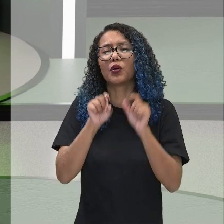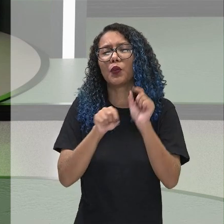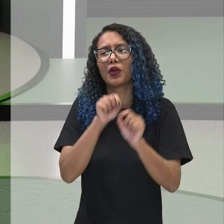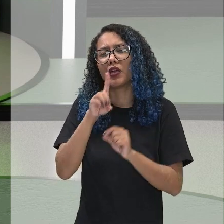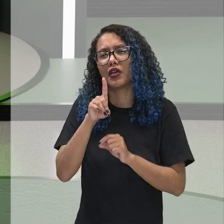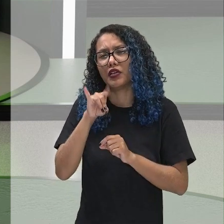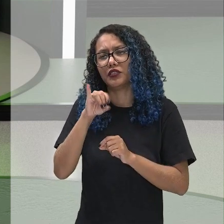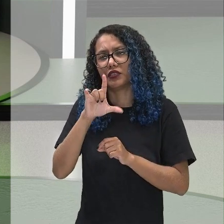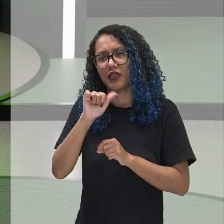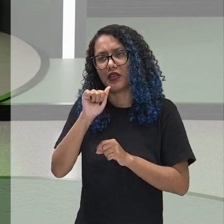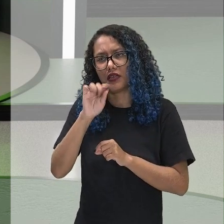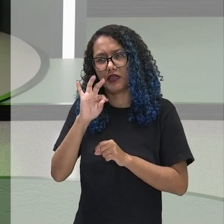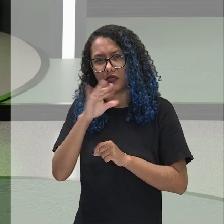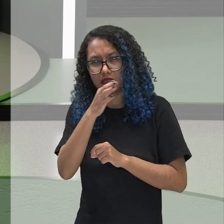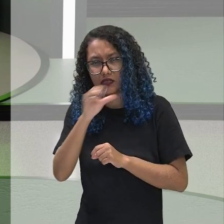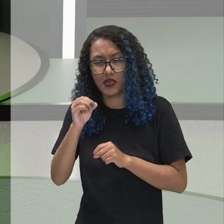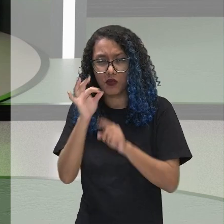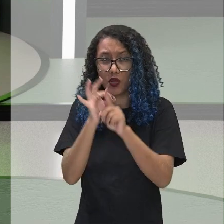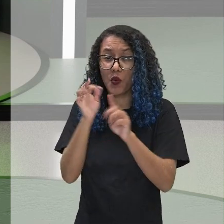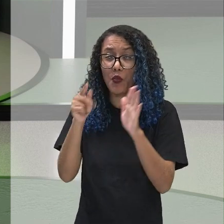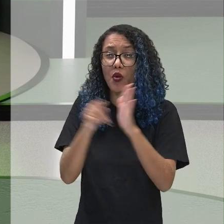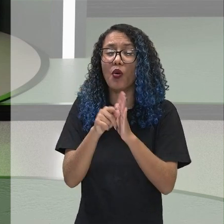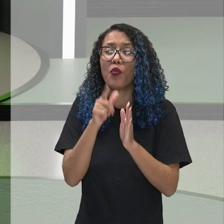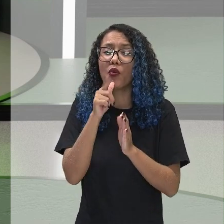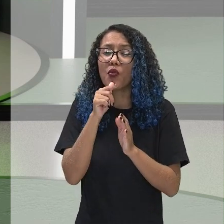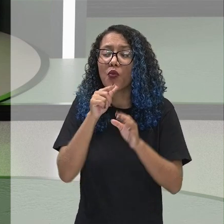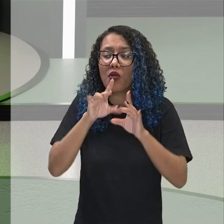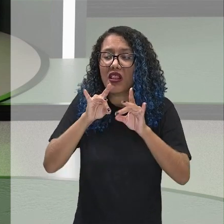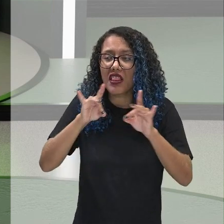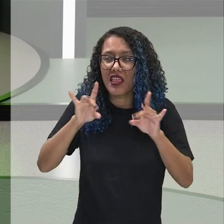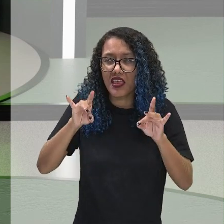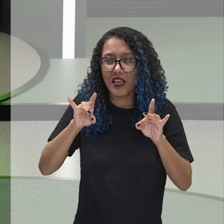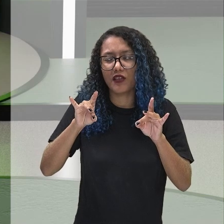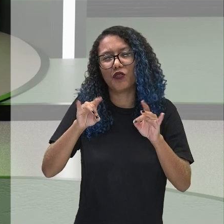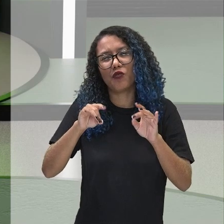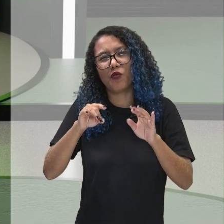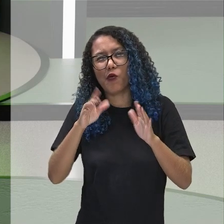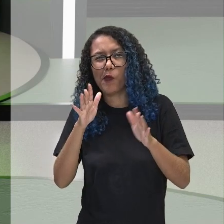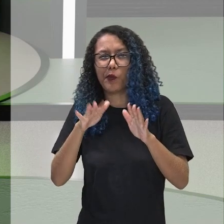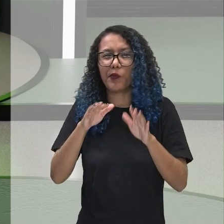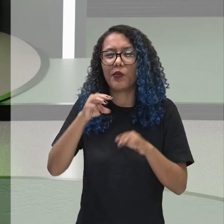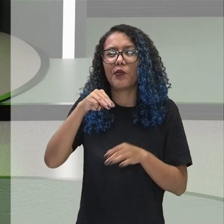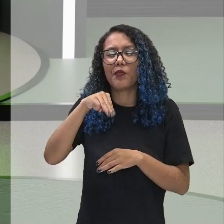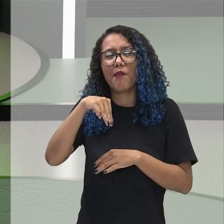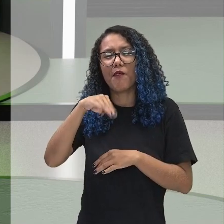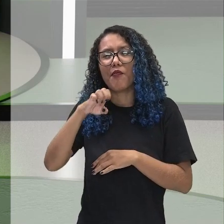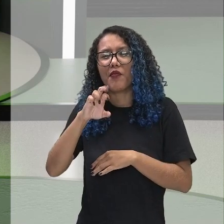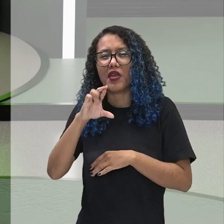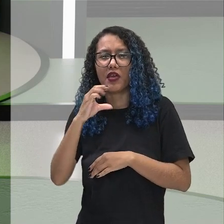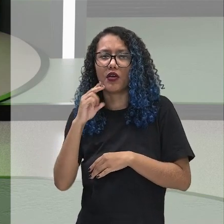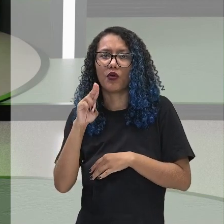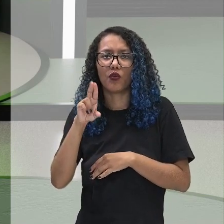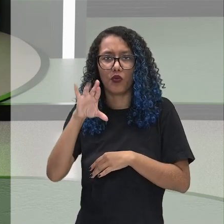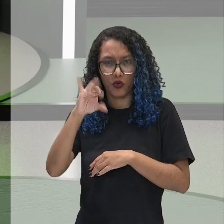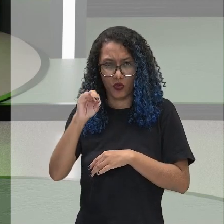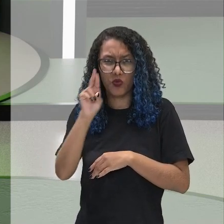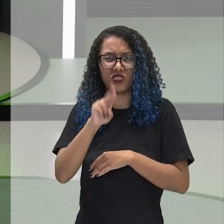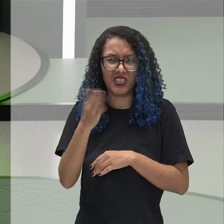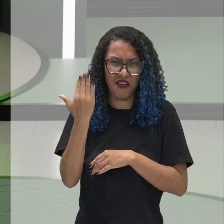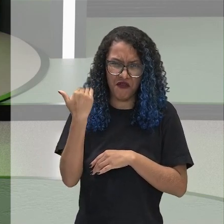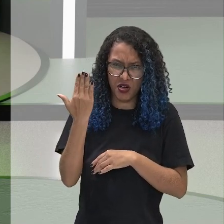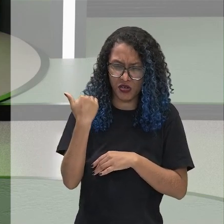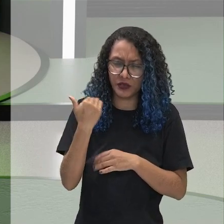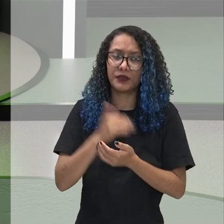de um líquido, geralmente mercúrio, né? Era utilizado antigamente, para